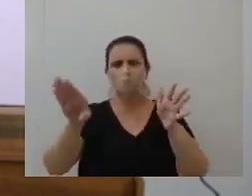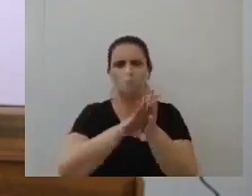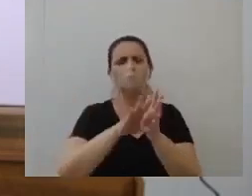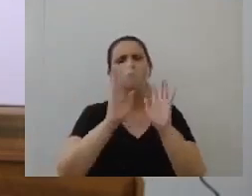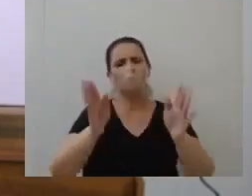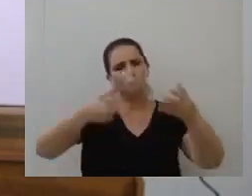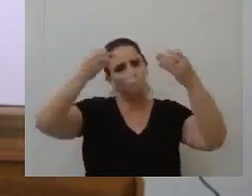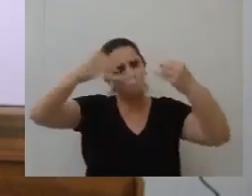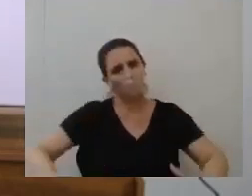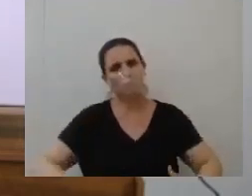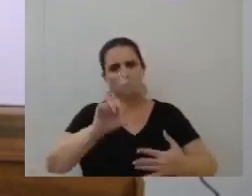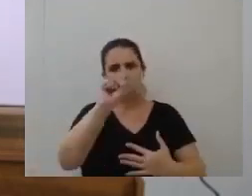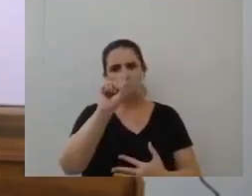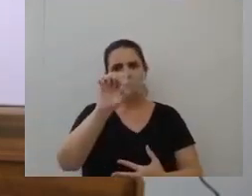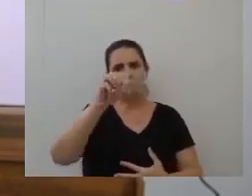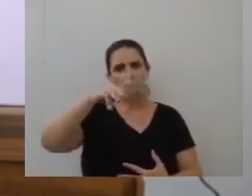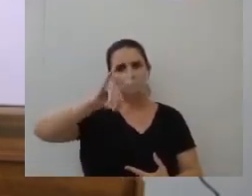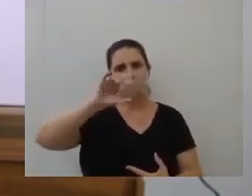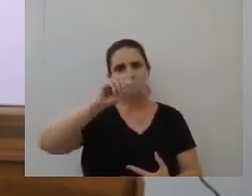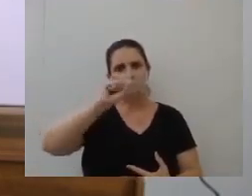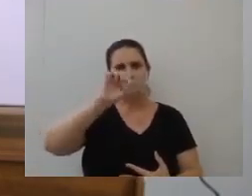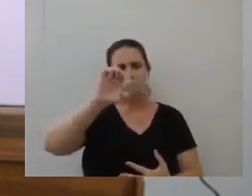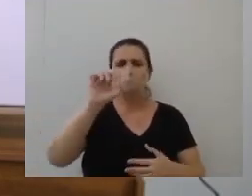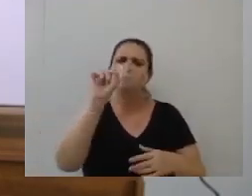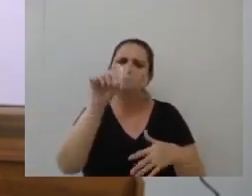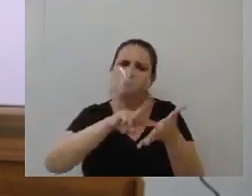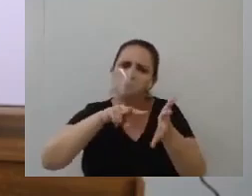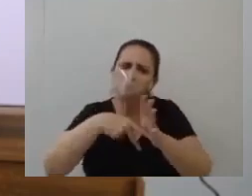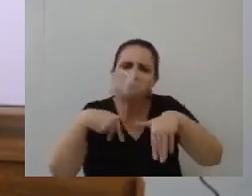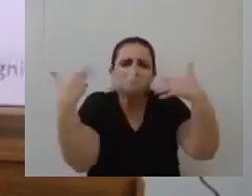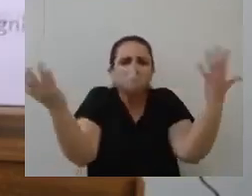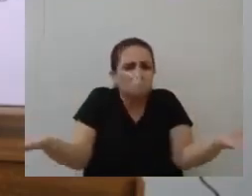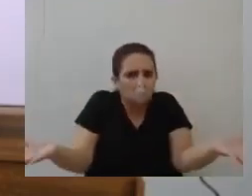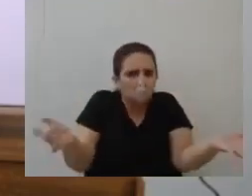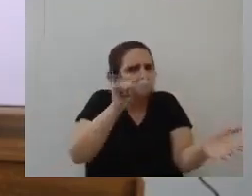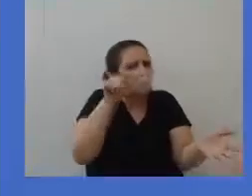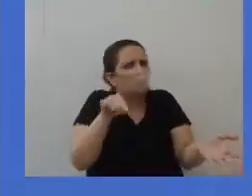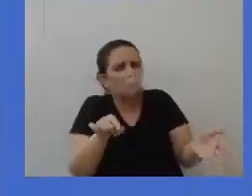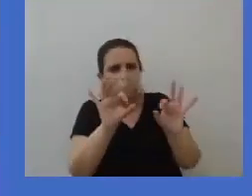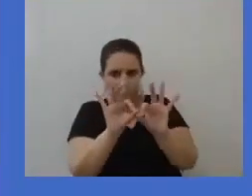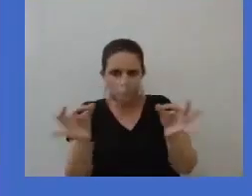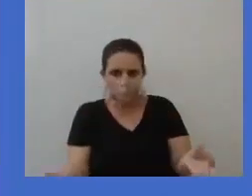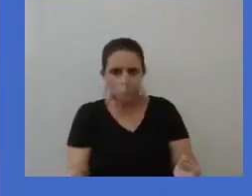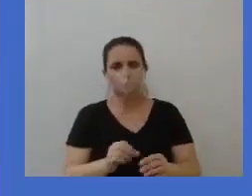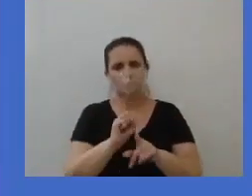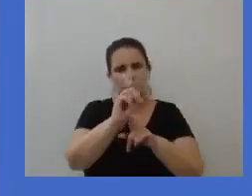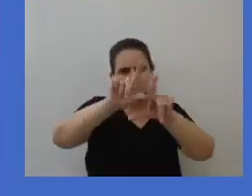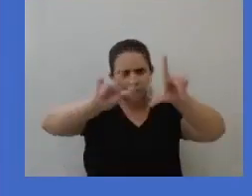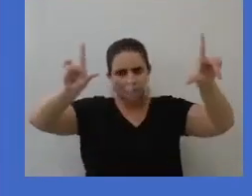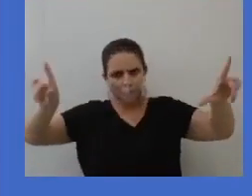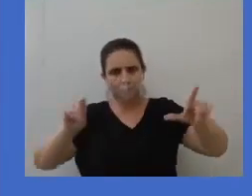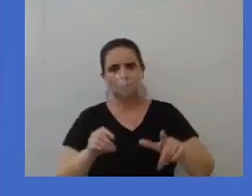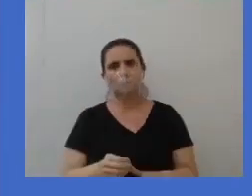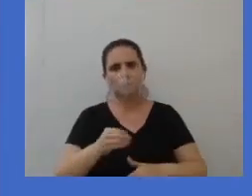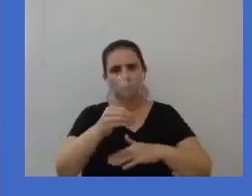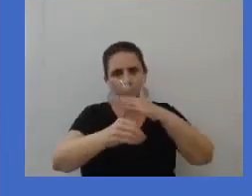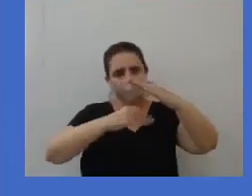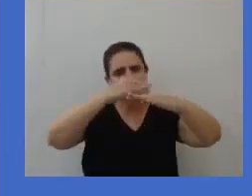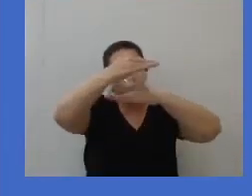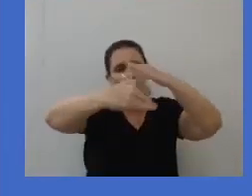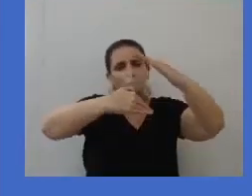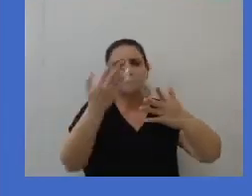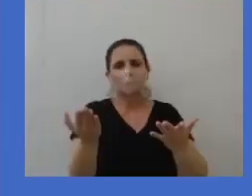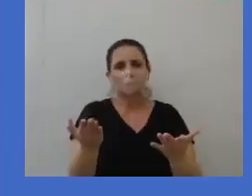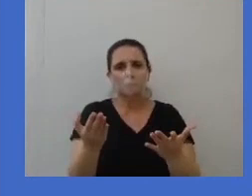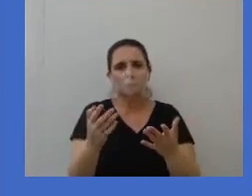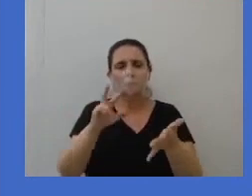já falamos sobre semiose. O que é isso? É muito simples. Vejam, tela cheia, é um processo de produção de